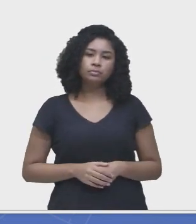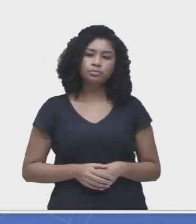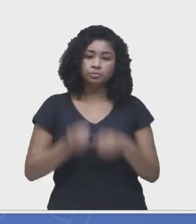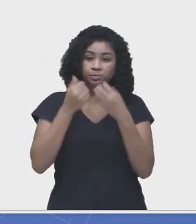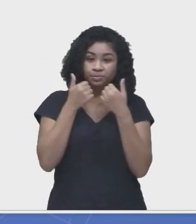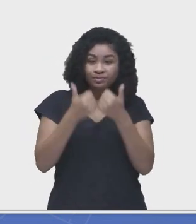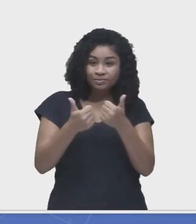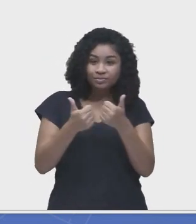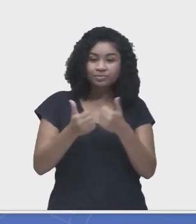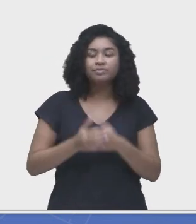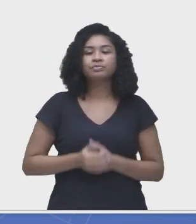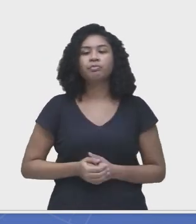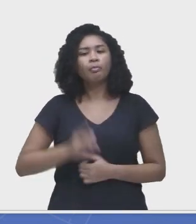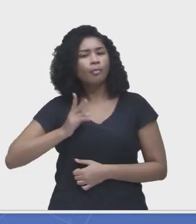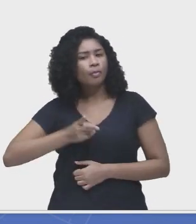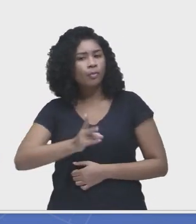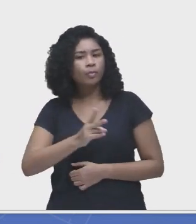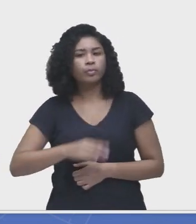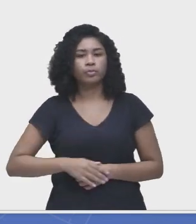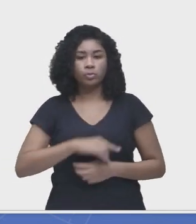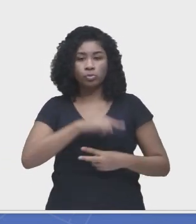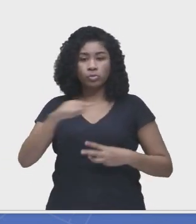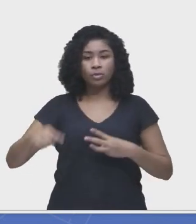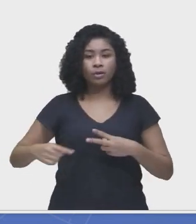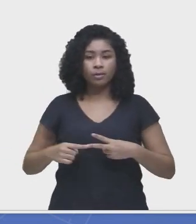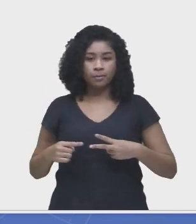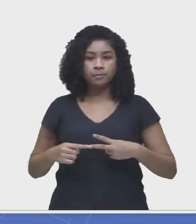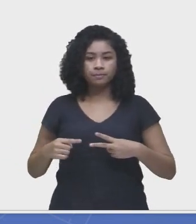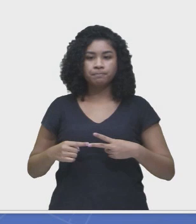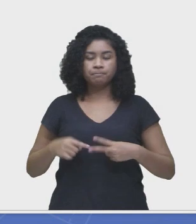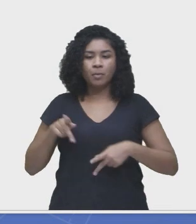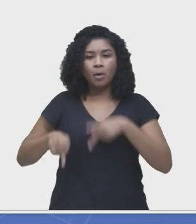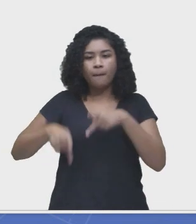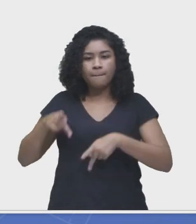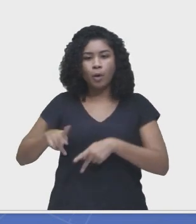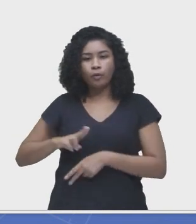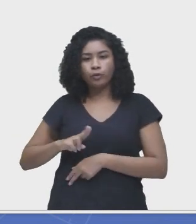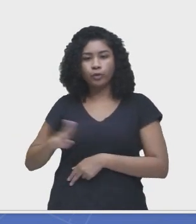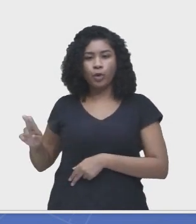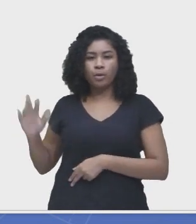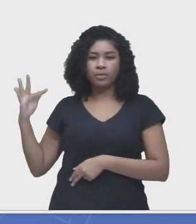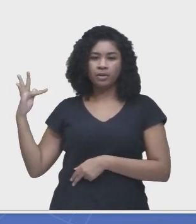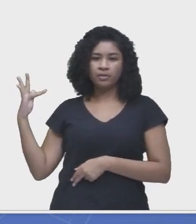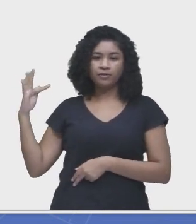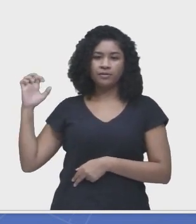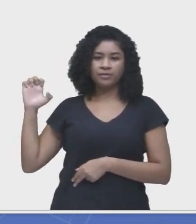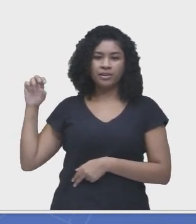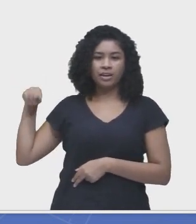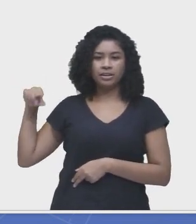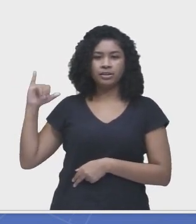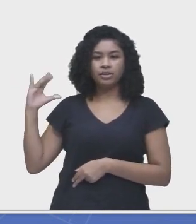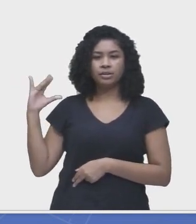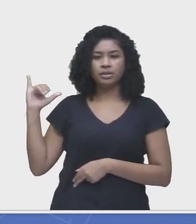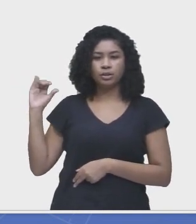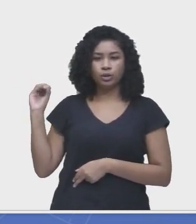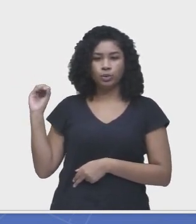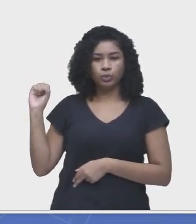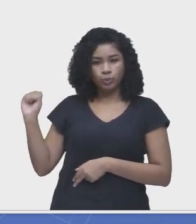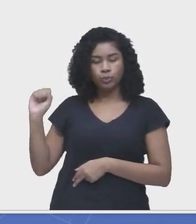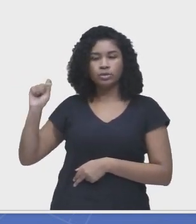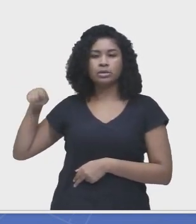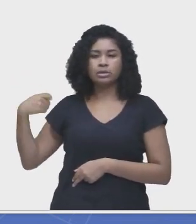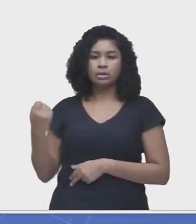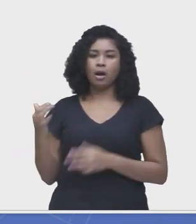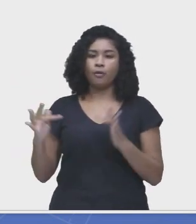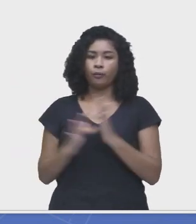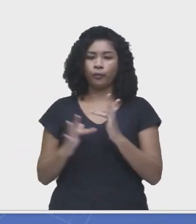outro povo que nós vamos falar agora são os fenícios. Ah, esses aí eu nunca ouvi falar. Já ouvi falar, e até